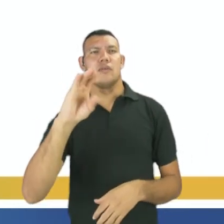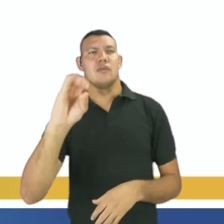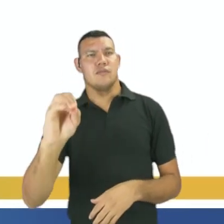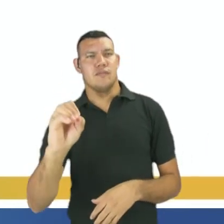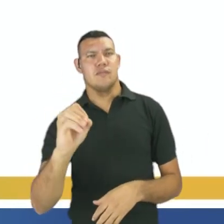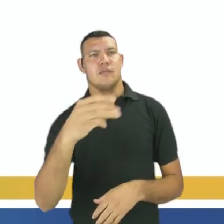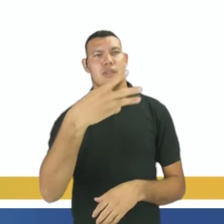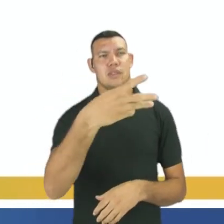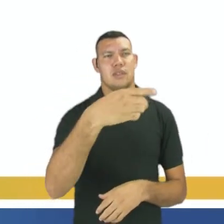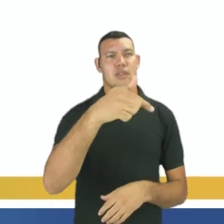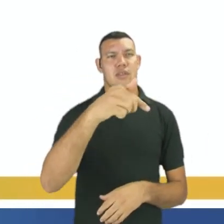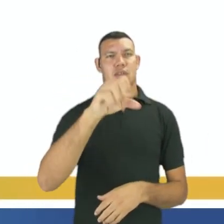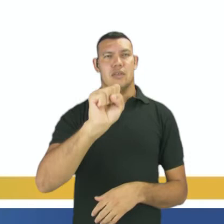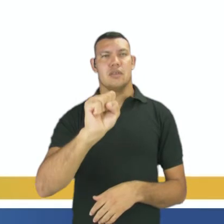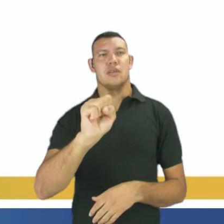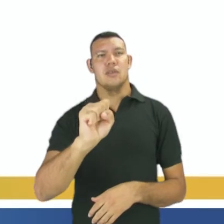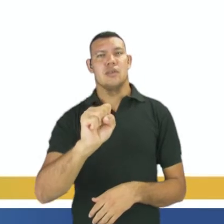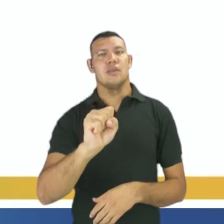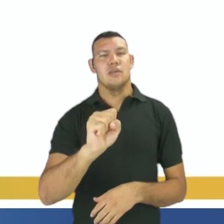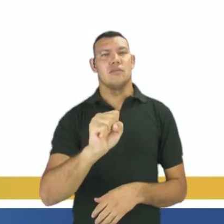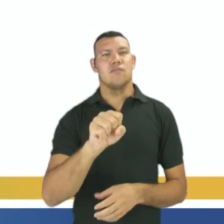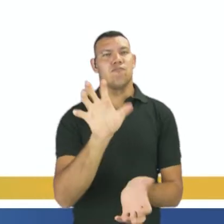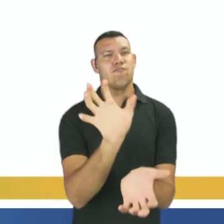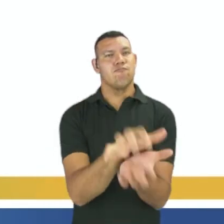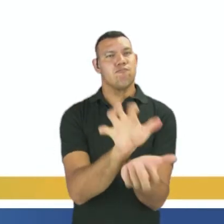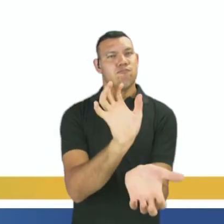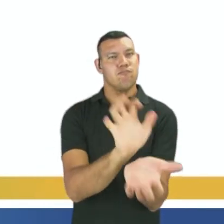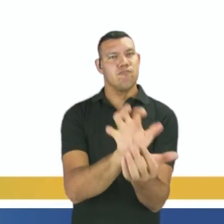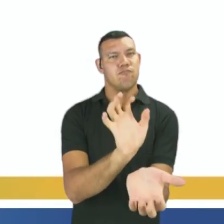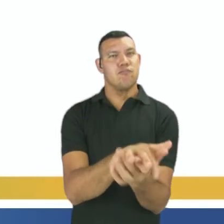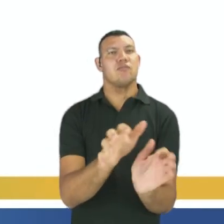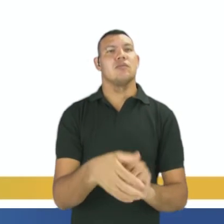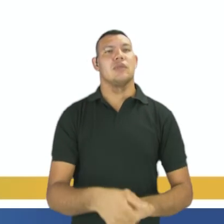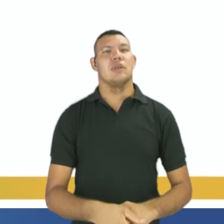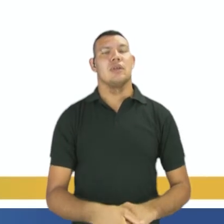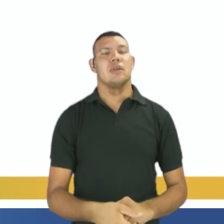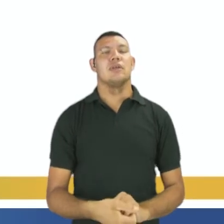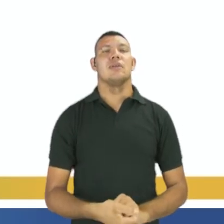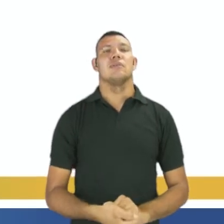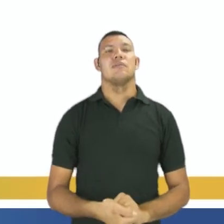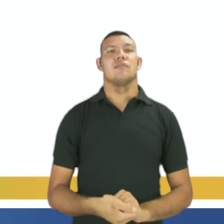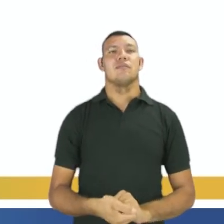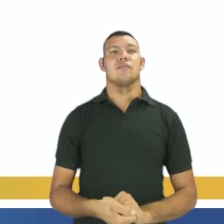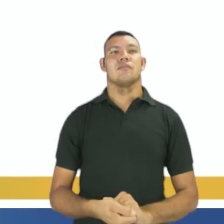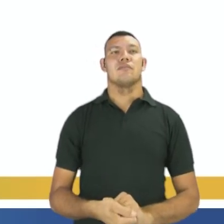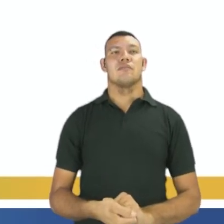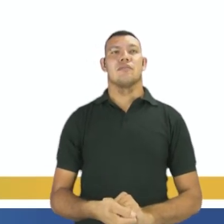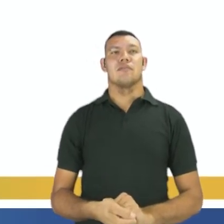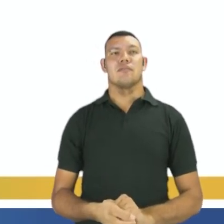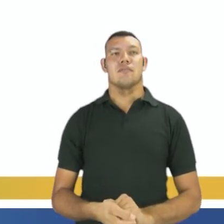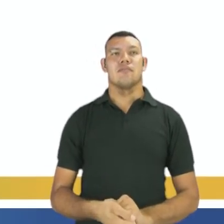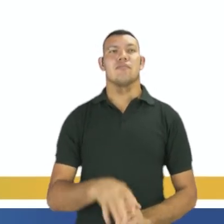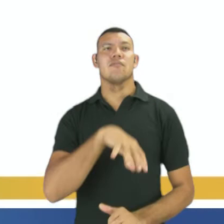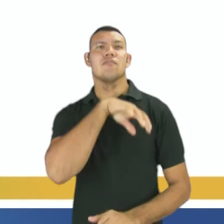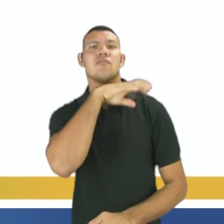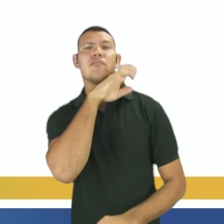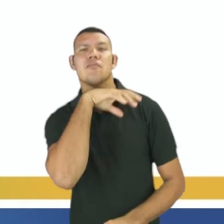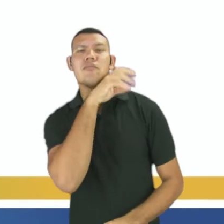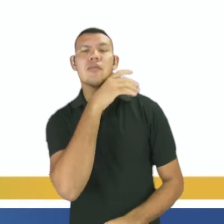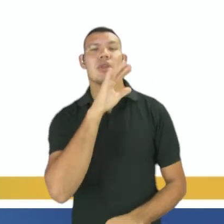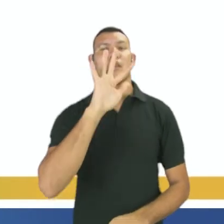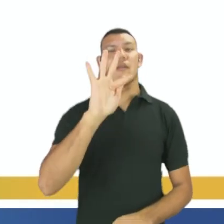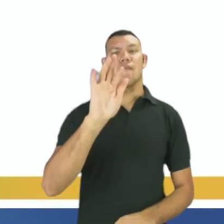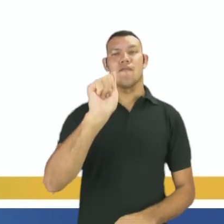amazônica isso é de grande importância né climática nesse local a fauna fauna